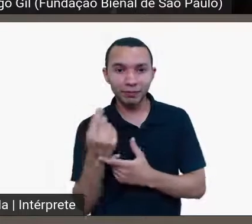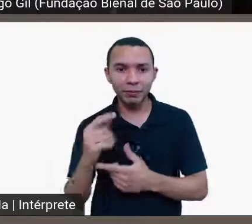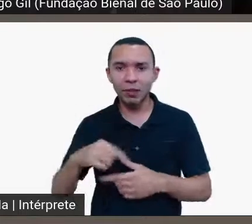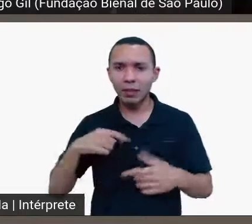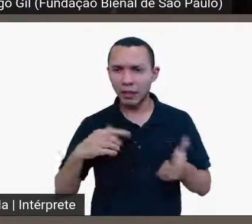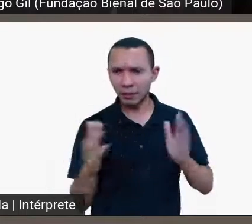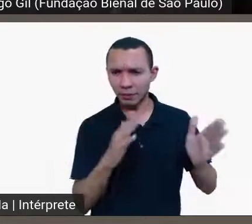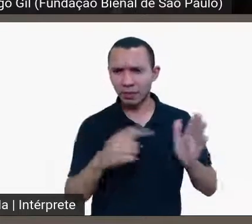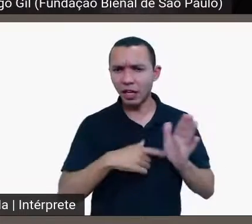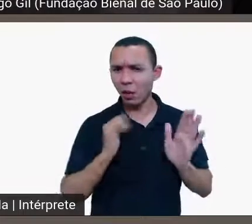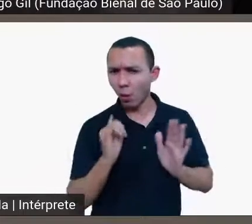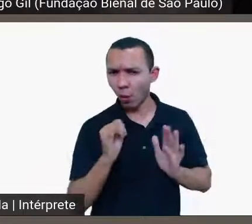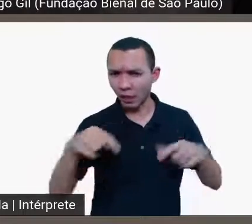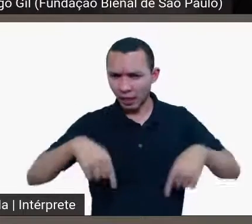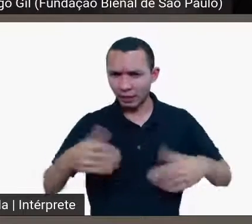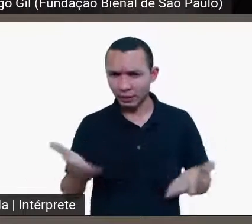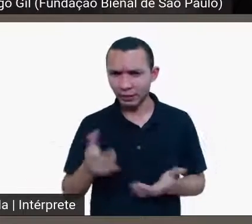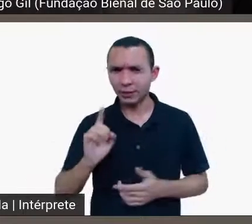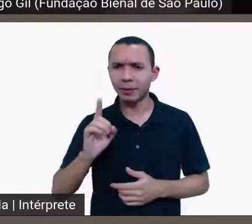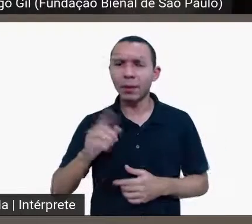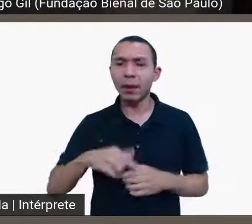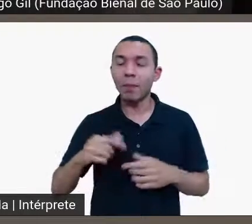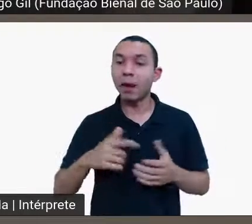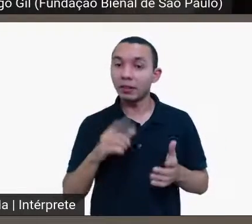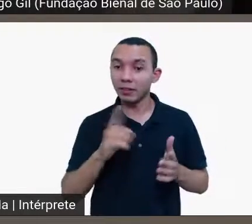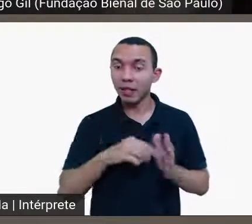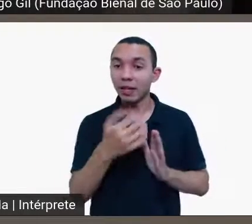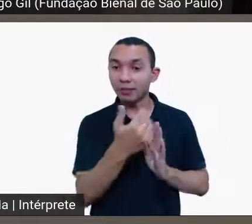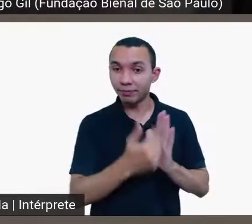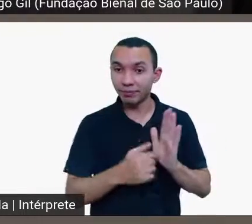vou contar aqui, mas a encenação é clara.